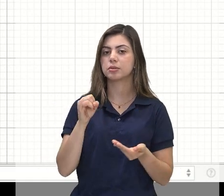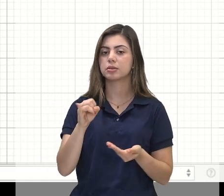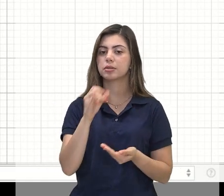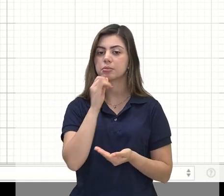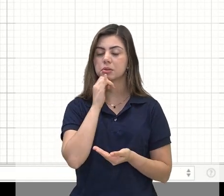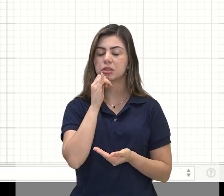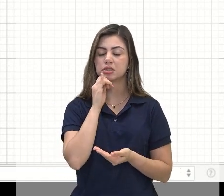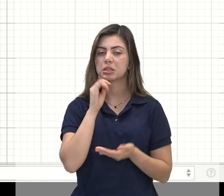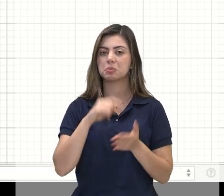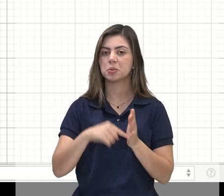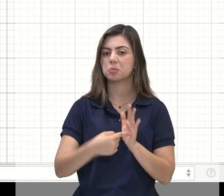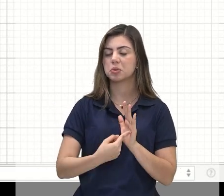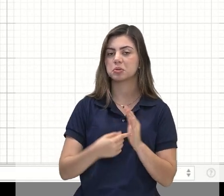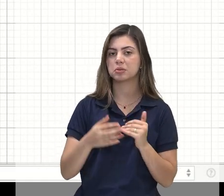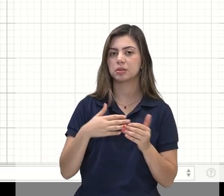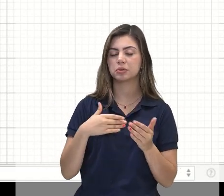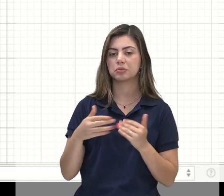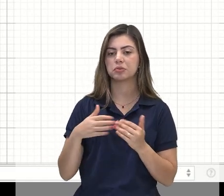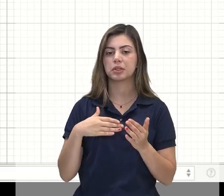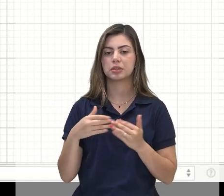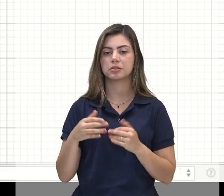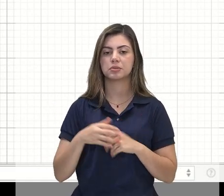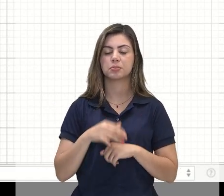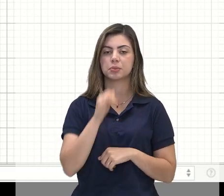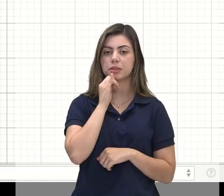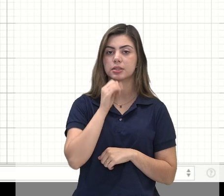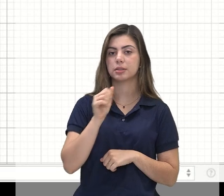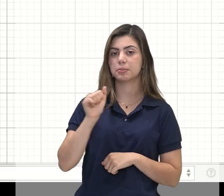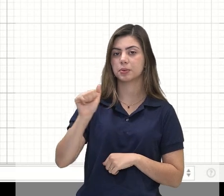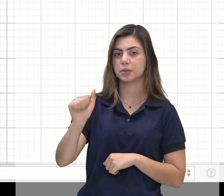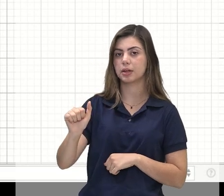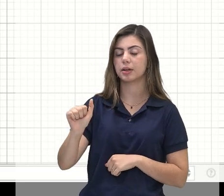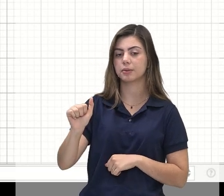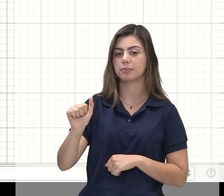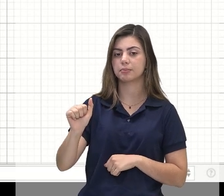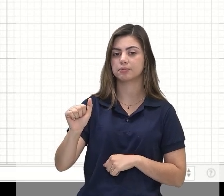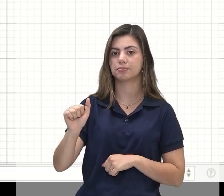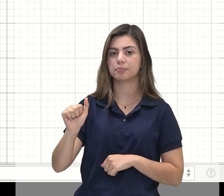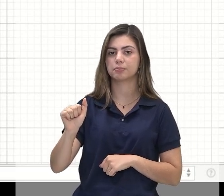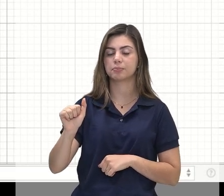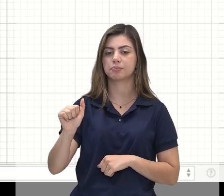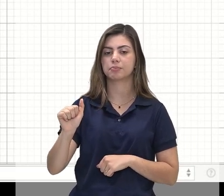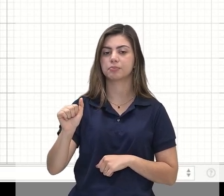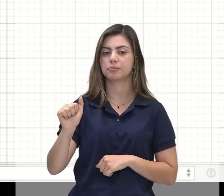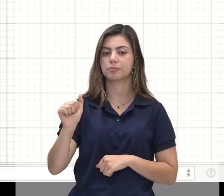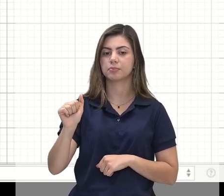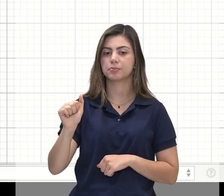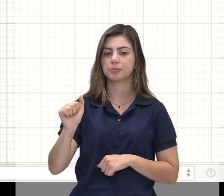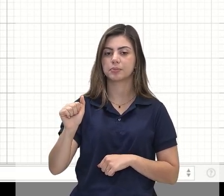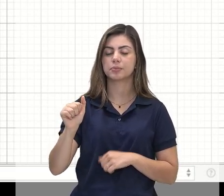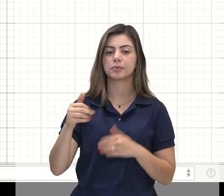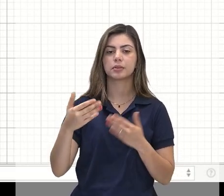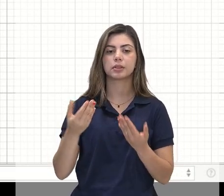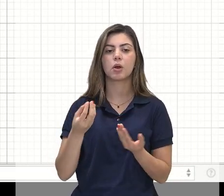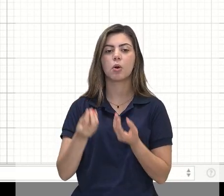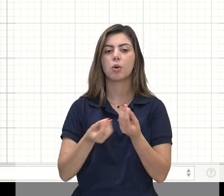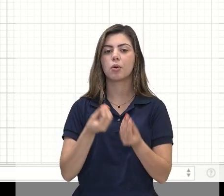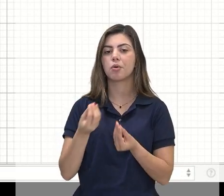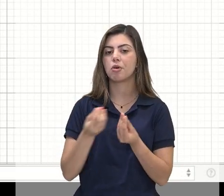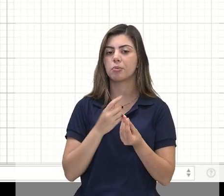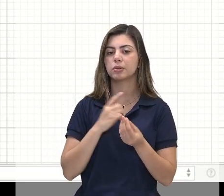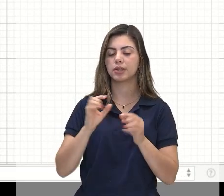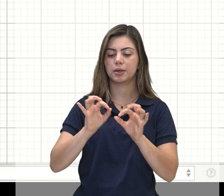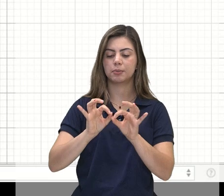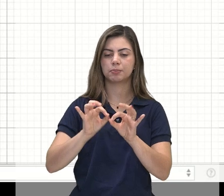aqui, chama aqui de ponto A, certo? Então, nós vamos ter aqui um